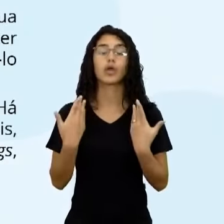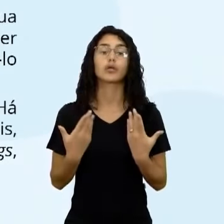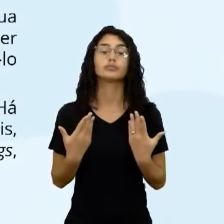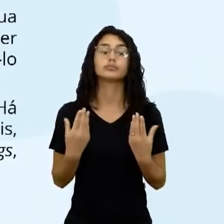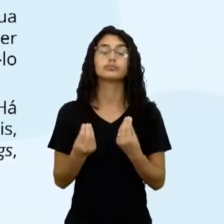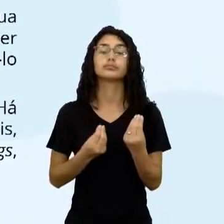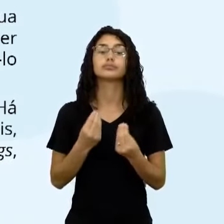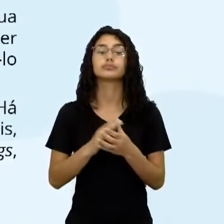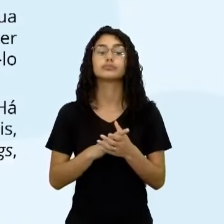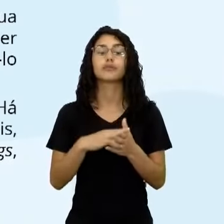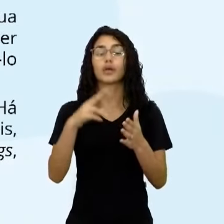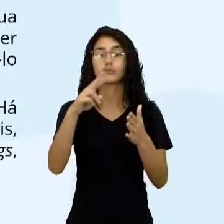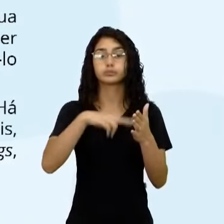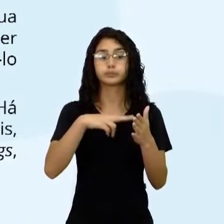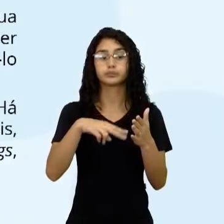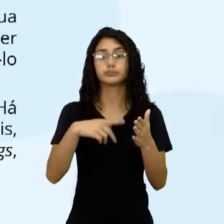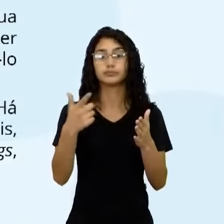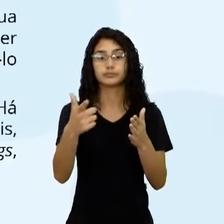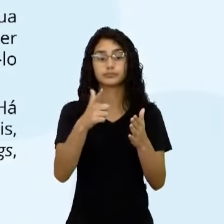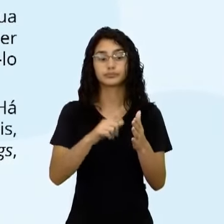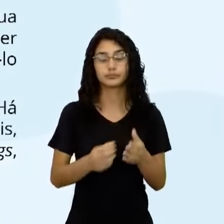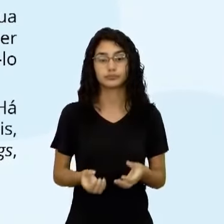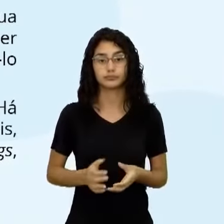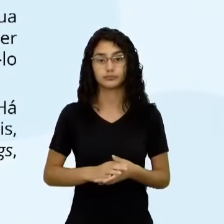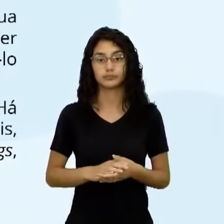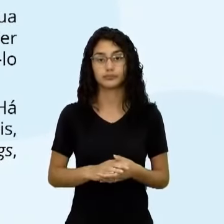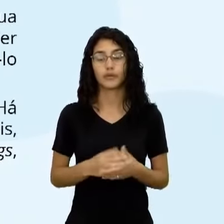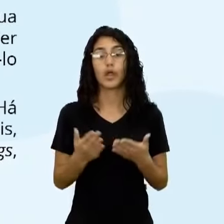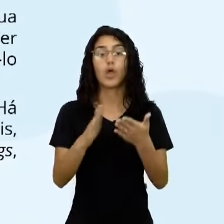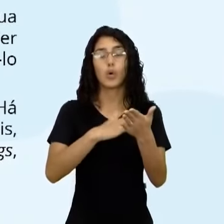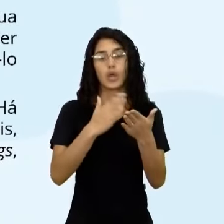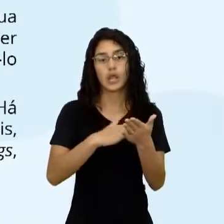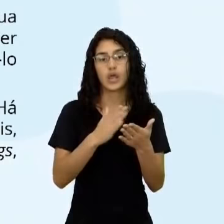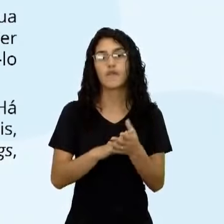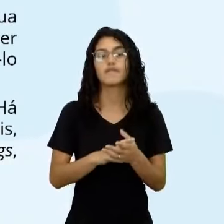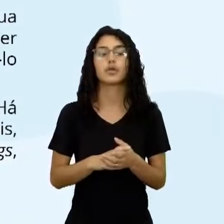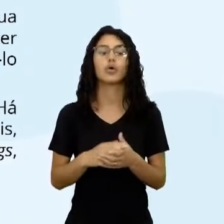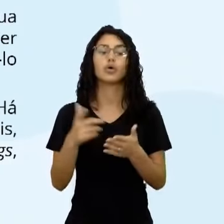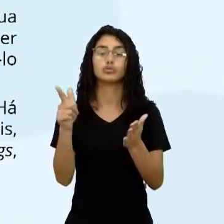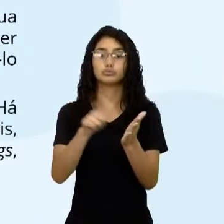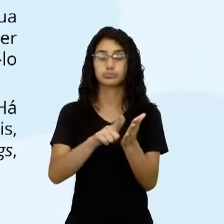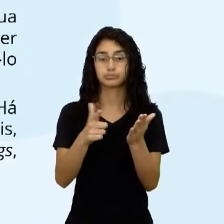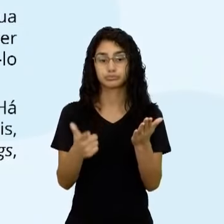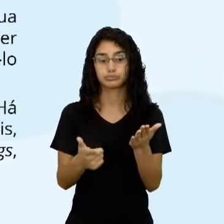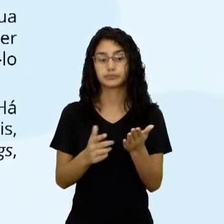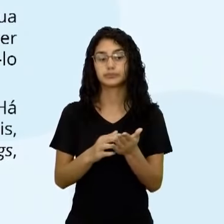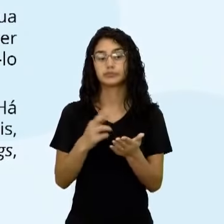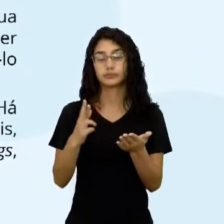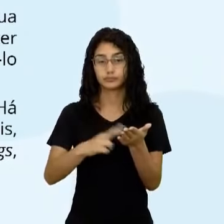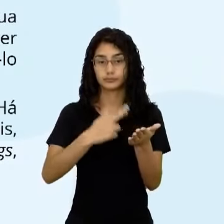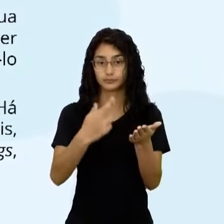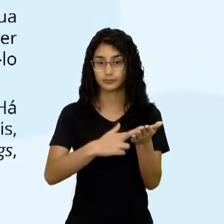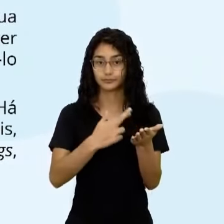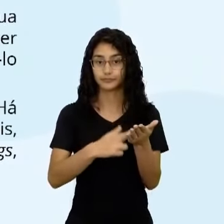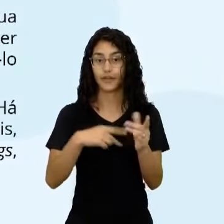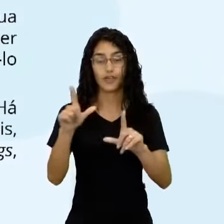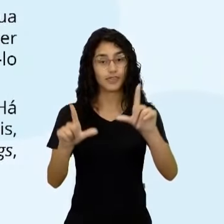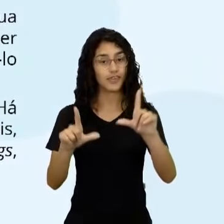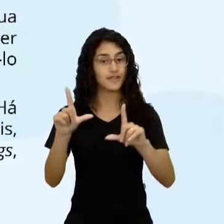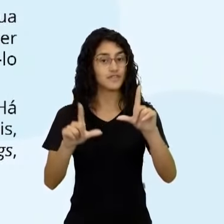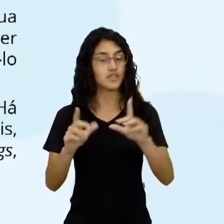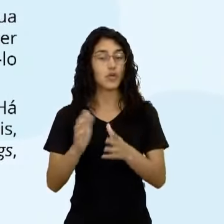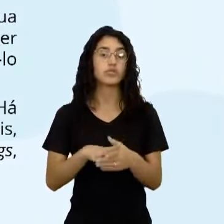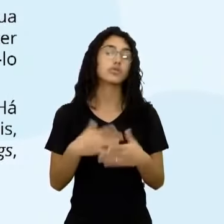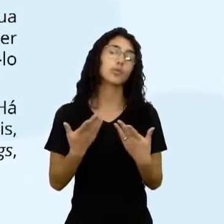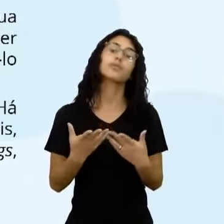o texto Então são os meios físicos por exemplo livro jornal a revista né o a televisão